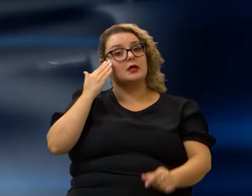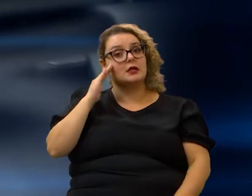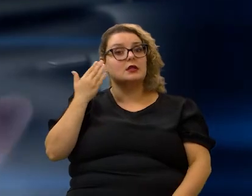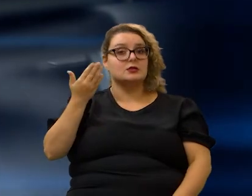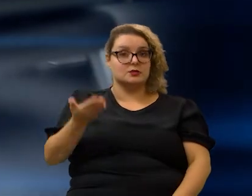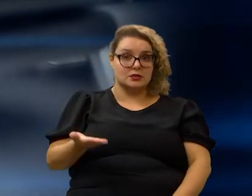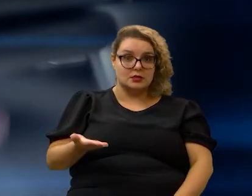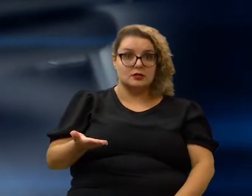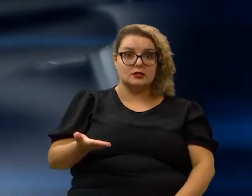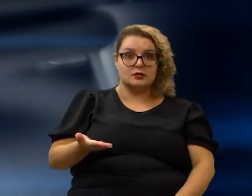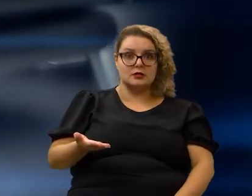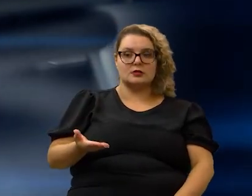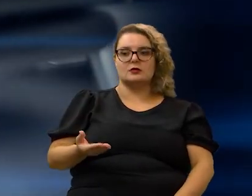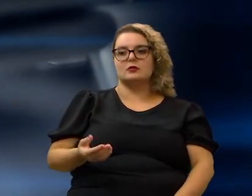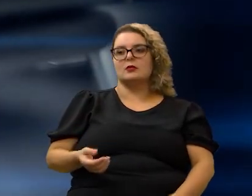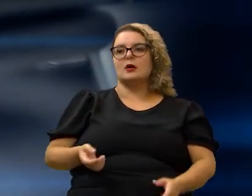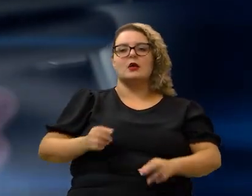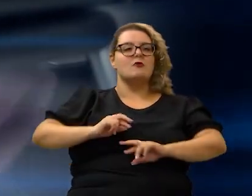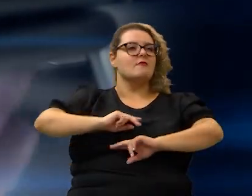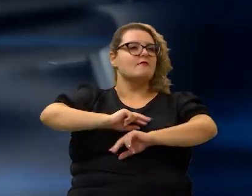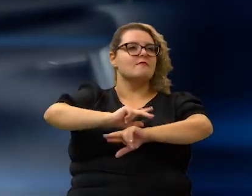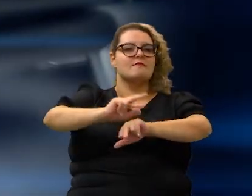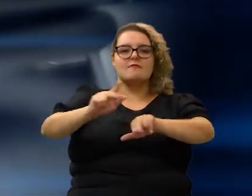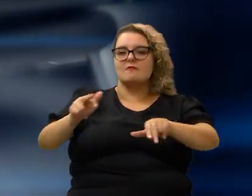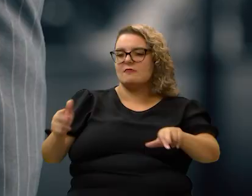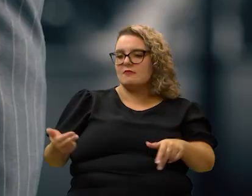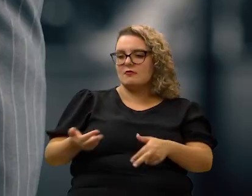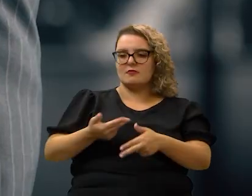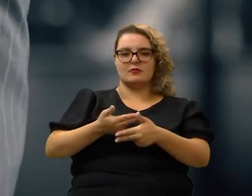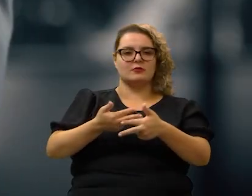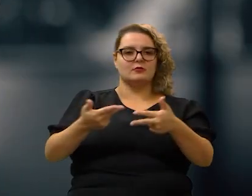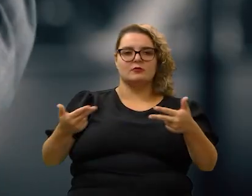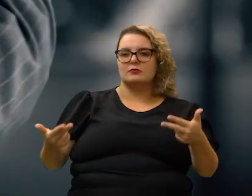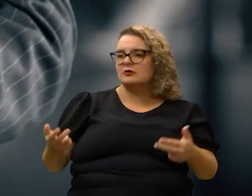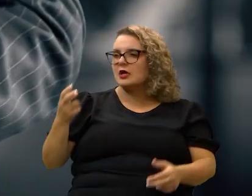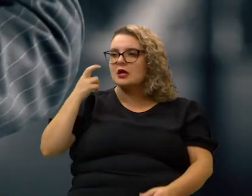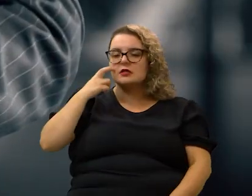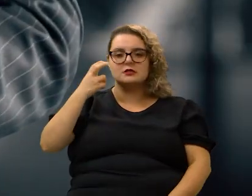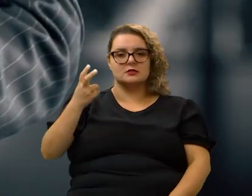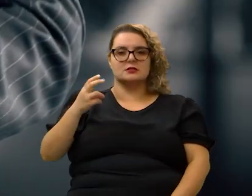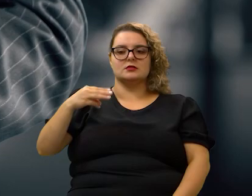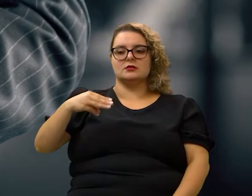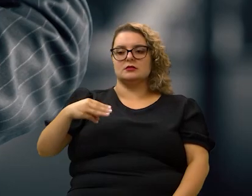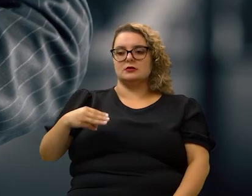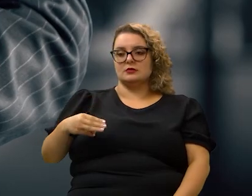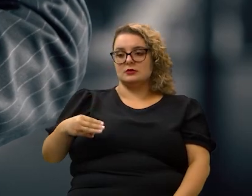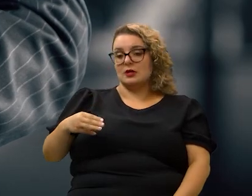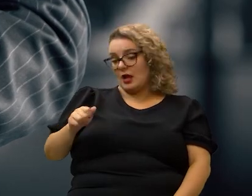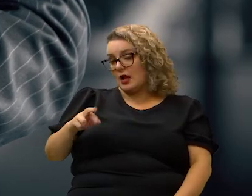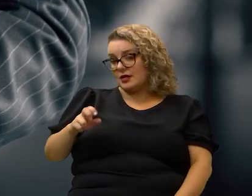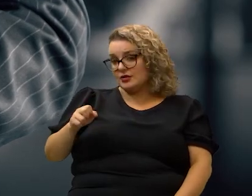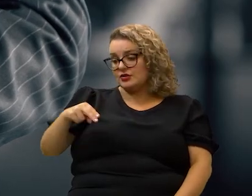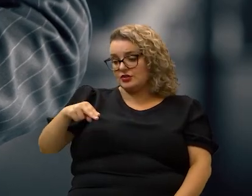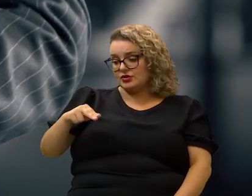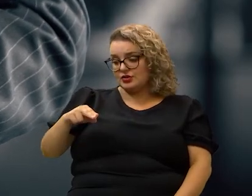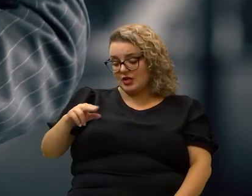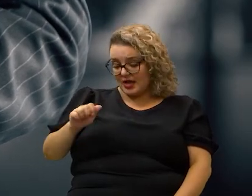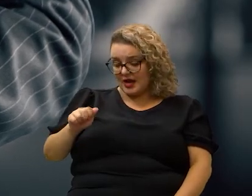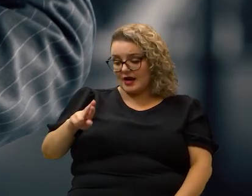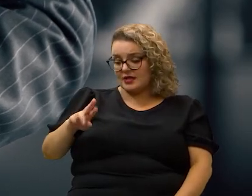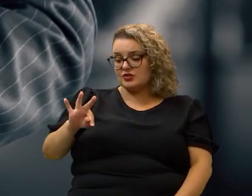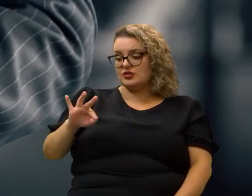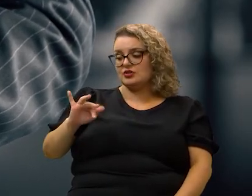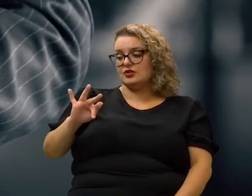daquilo. O manancial onde essas inteligências atuam, né, é muito